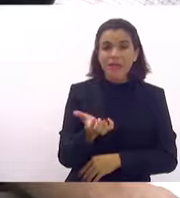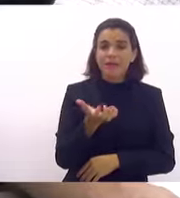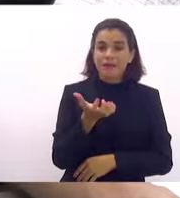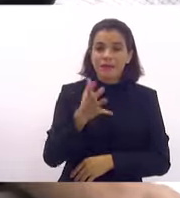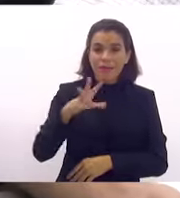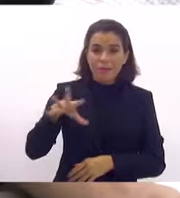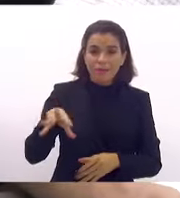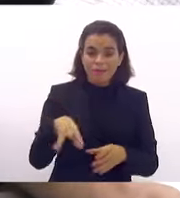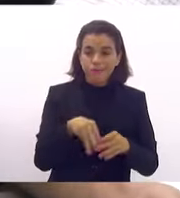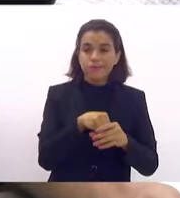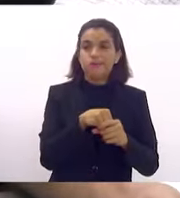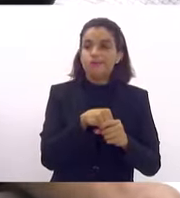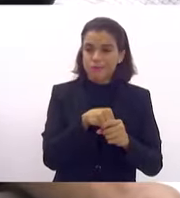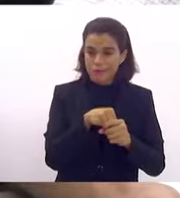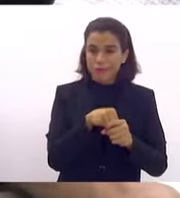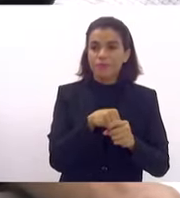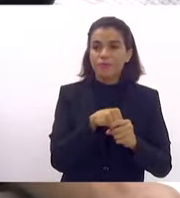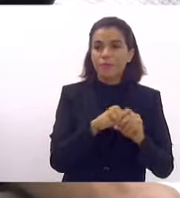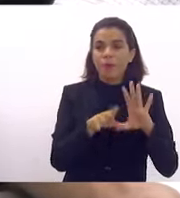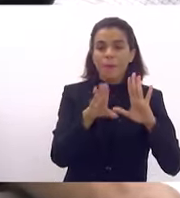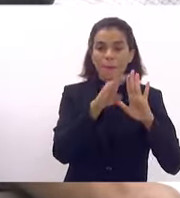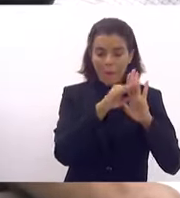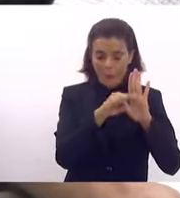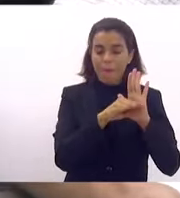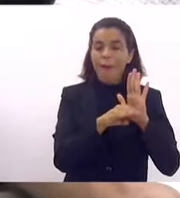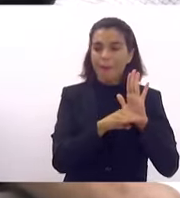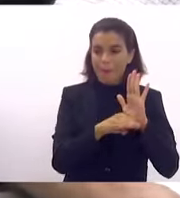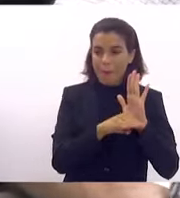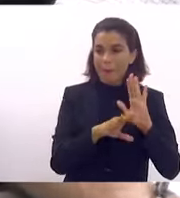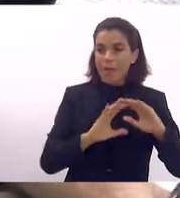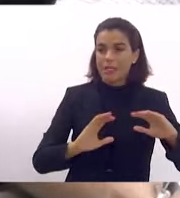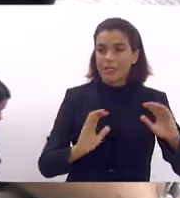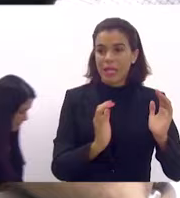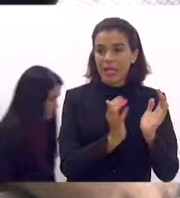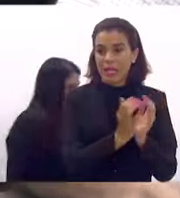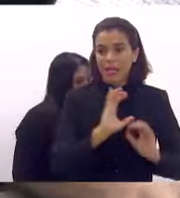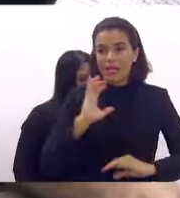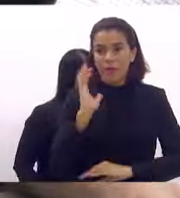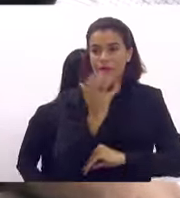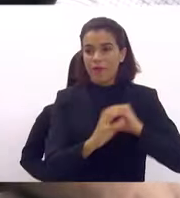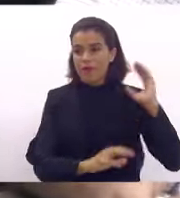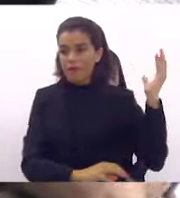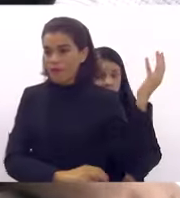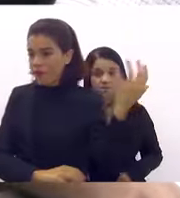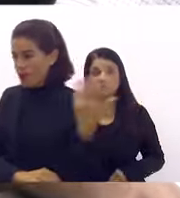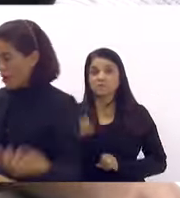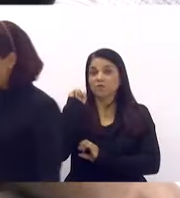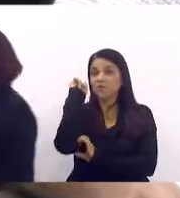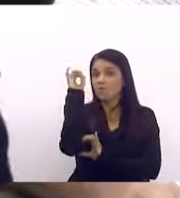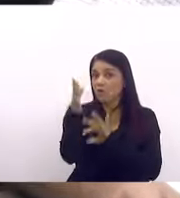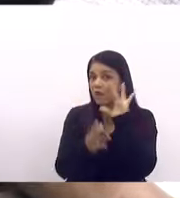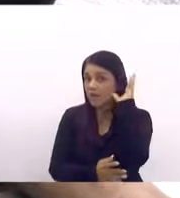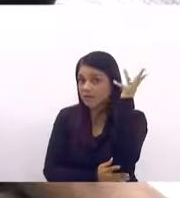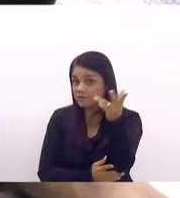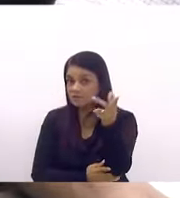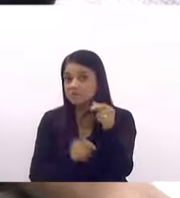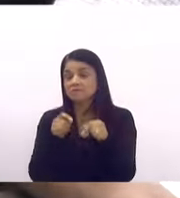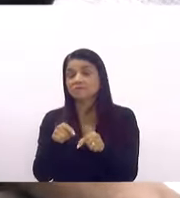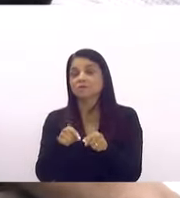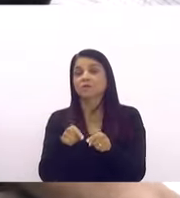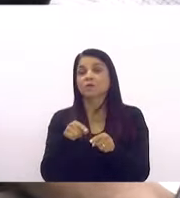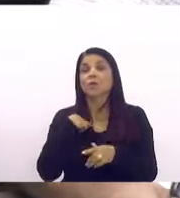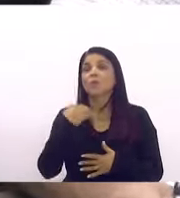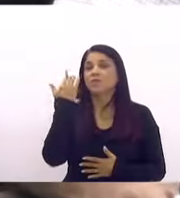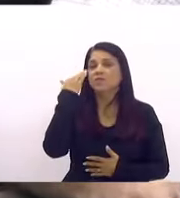consta na lei do SNUC, que não constava aqui, que era a questão da categoria florestas. Então, eu entendo, deputado